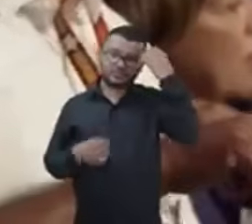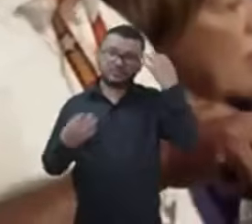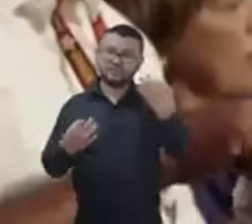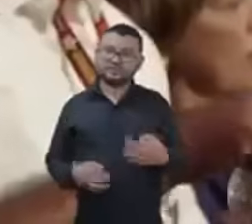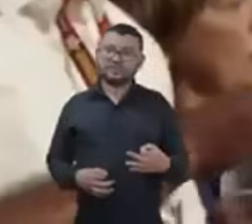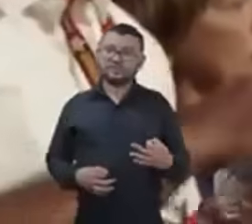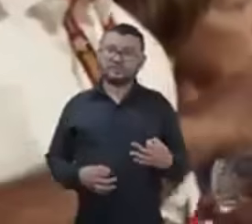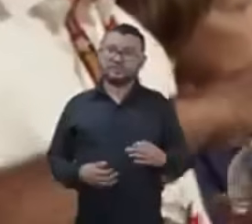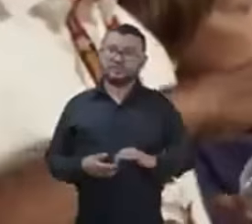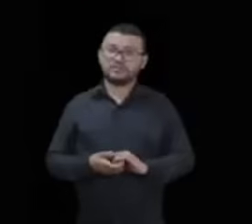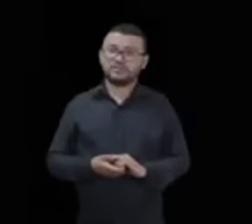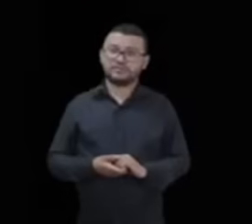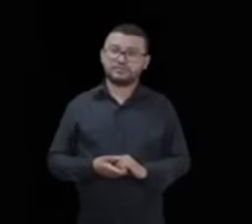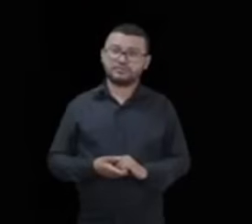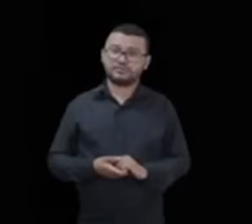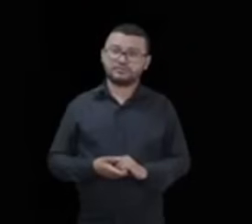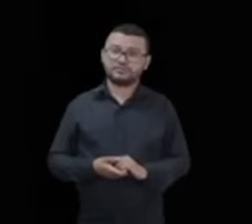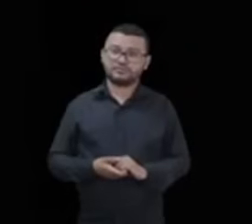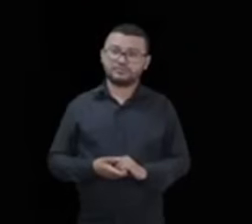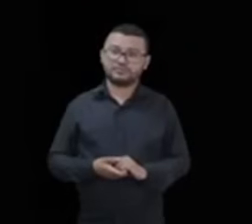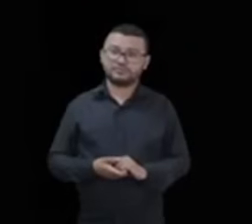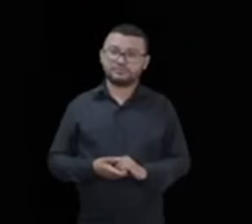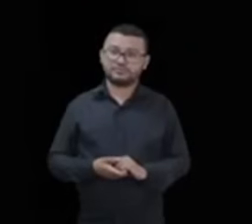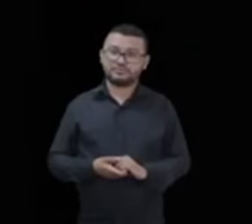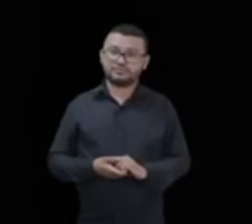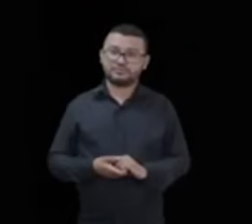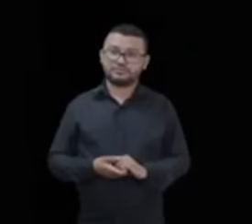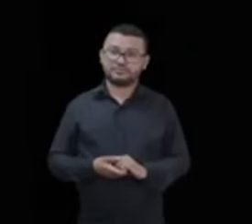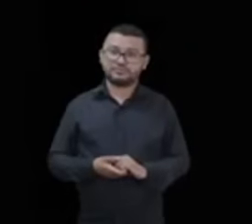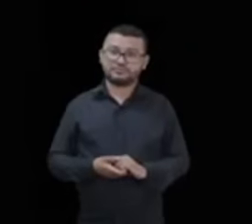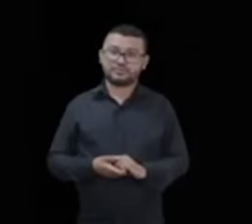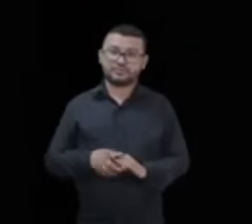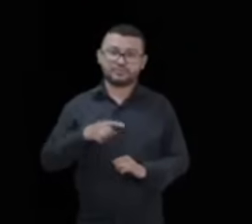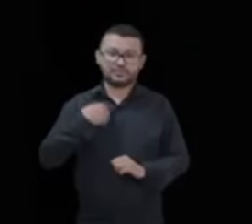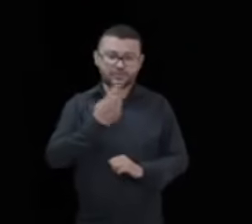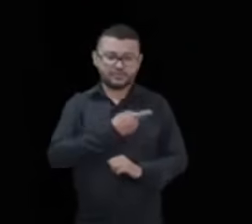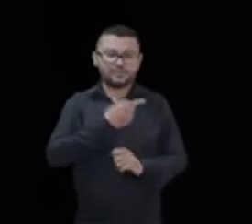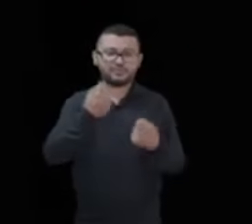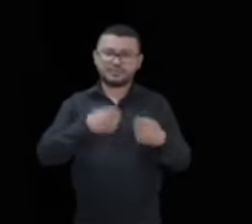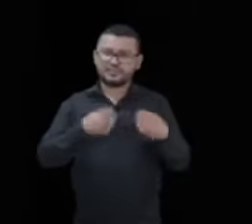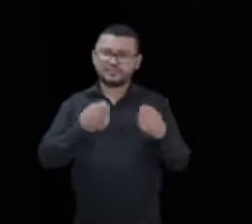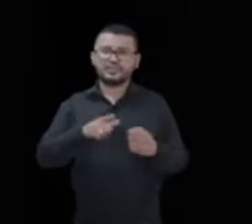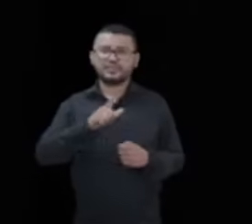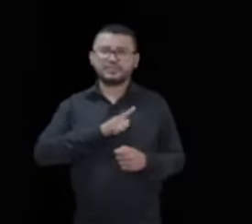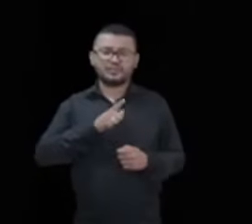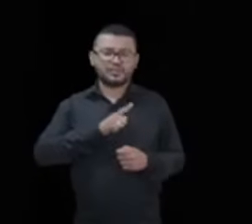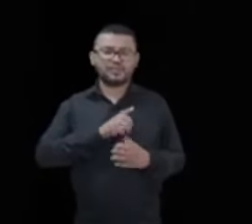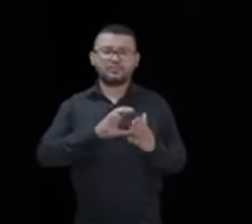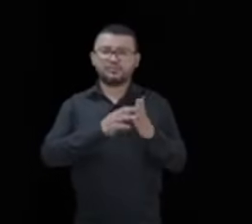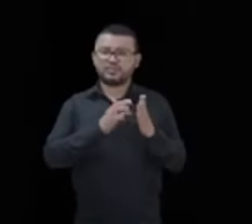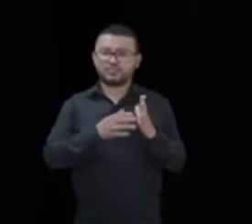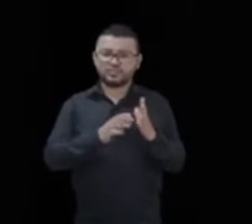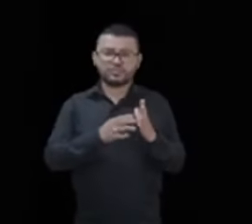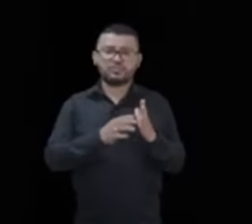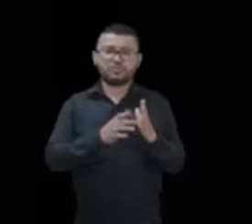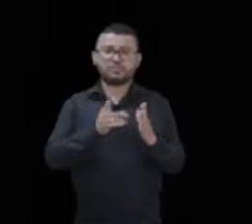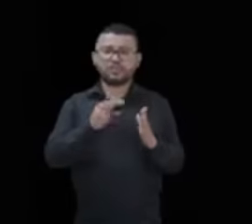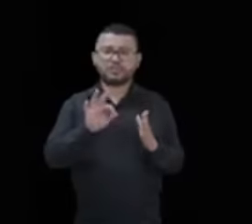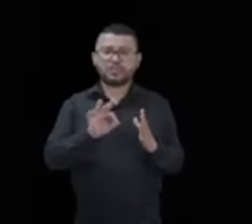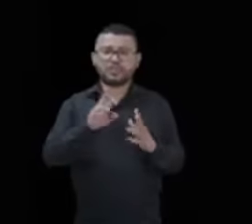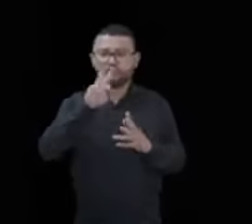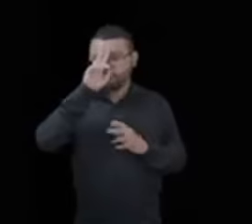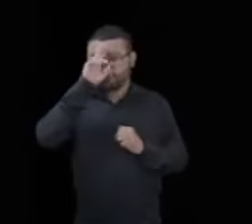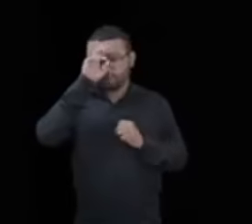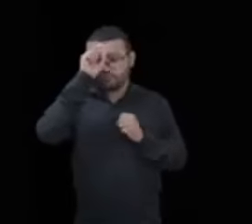Portanto, companheiras e companheiros, nós temos que ter um partido forte, um partido que